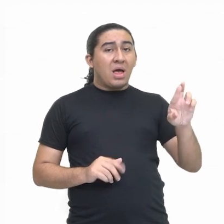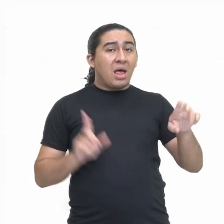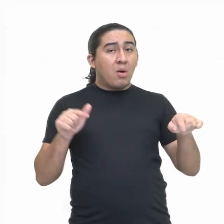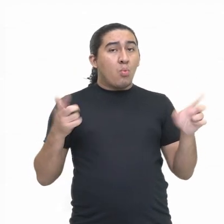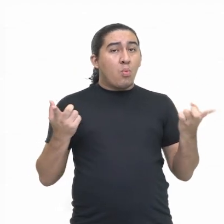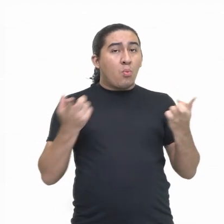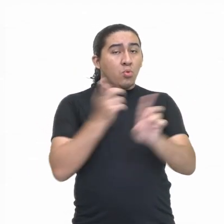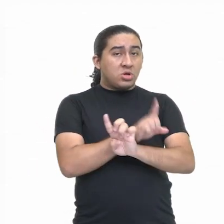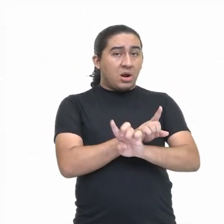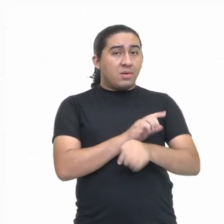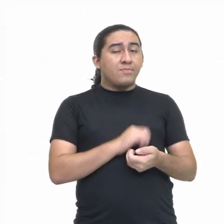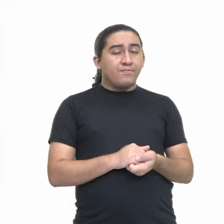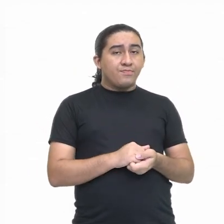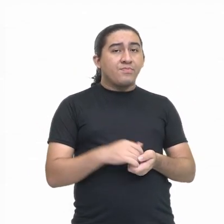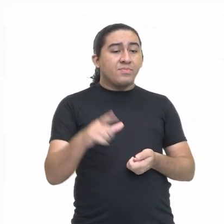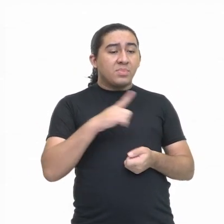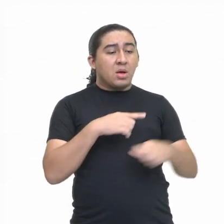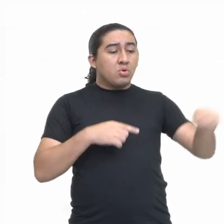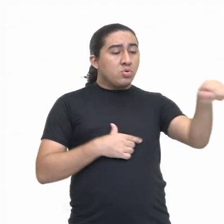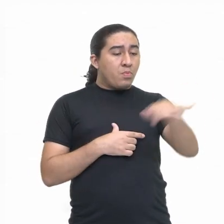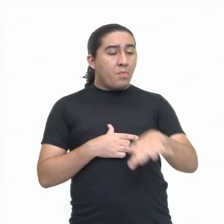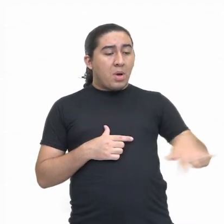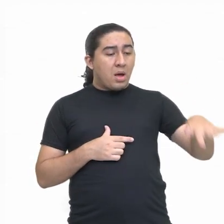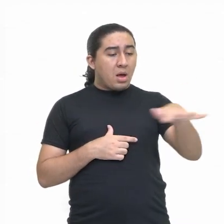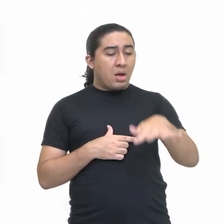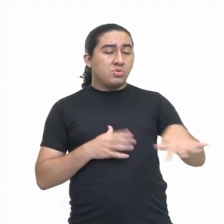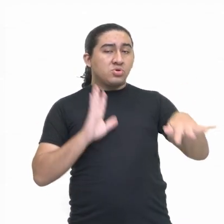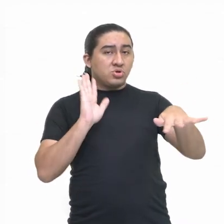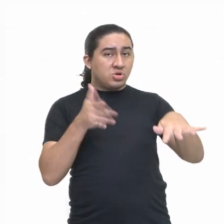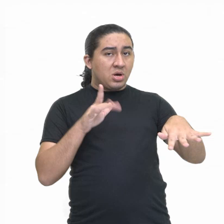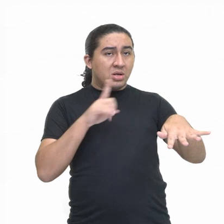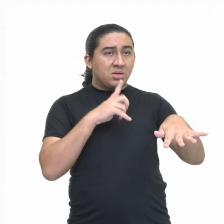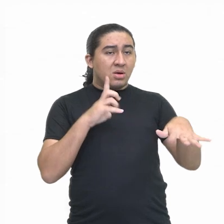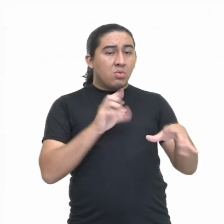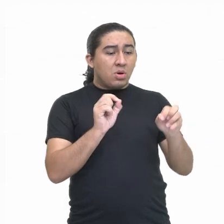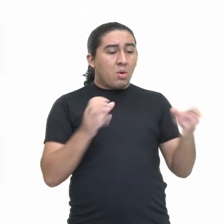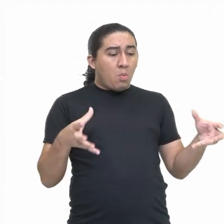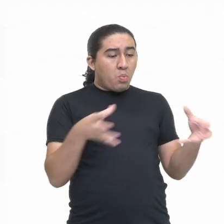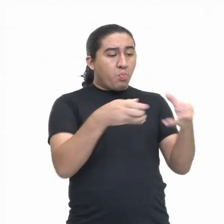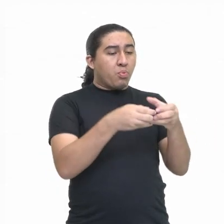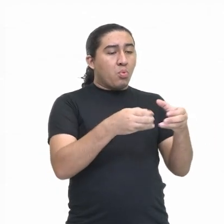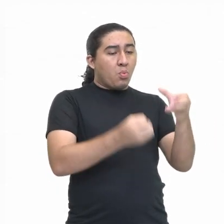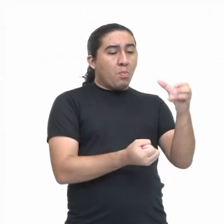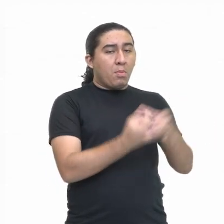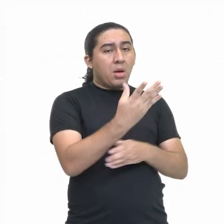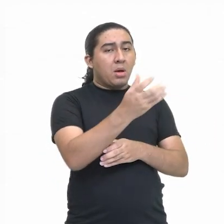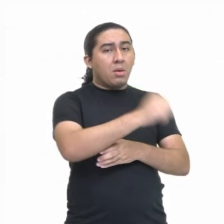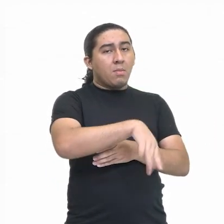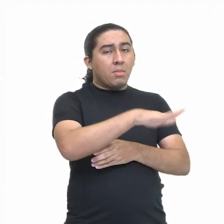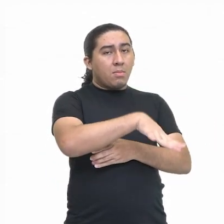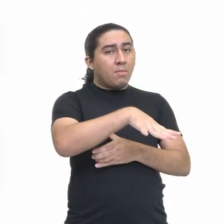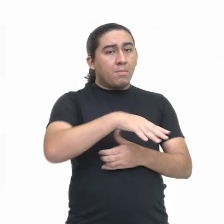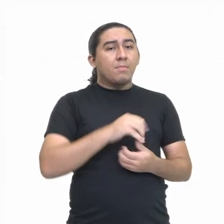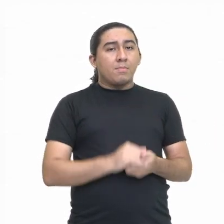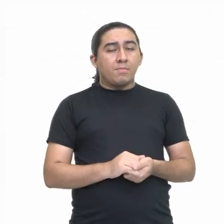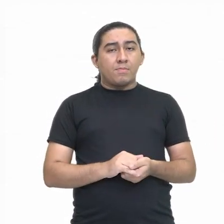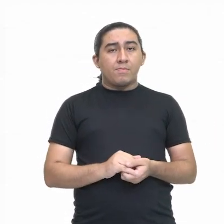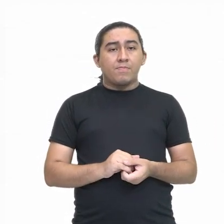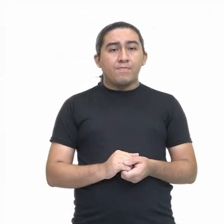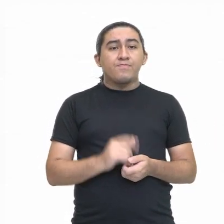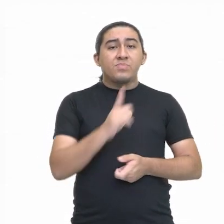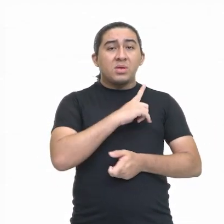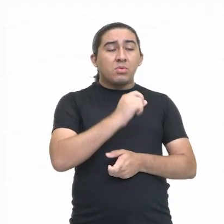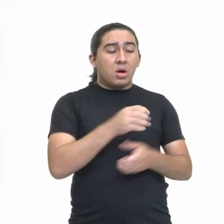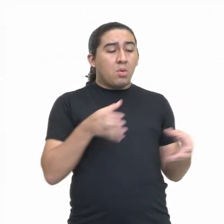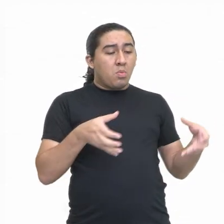o oposto, ele parte das observações específicas para a formação de uma conclusão geral. Ou seja,